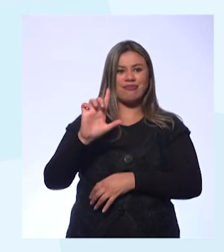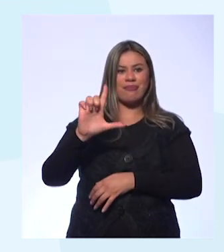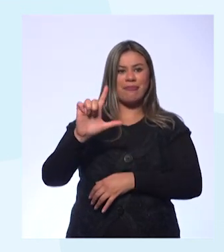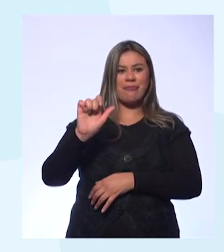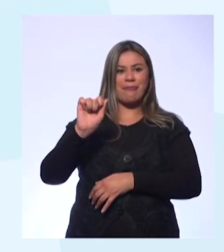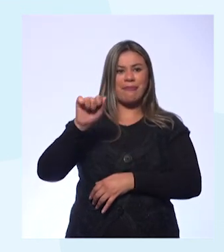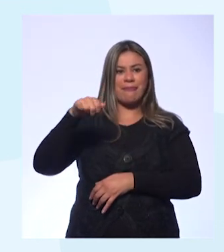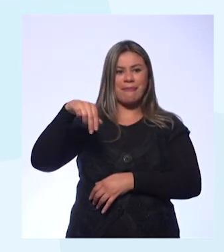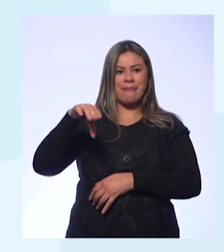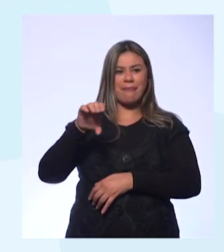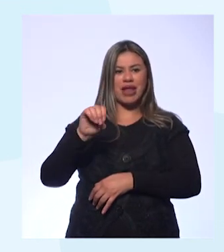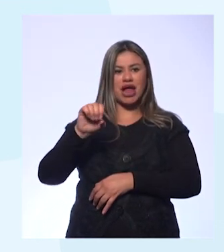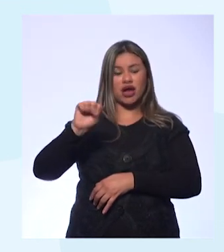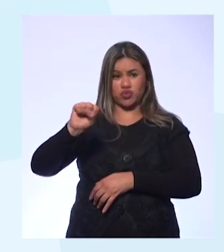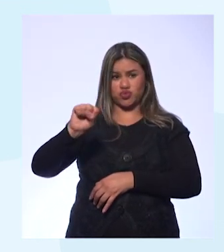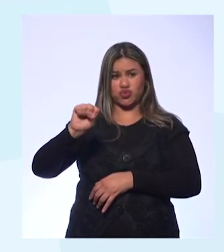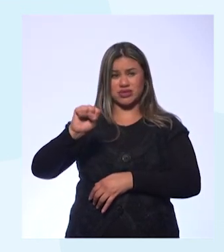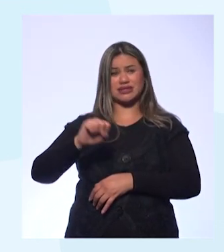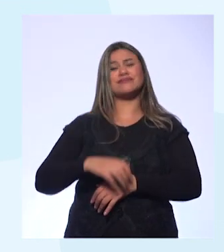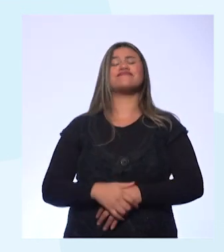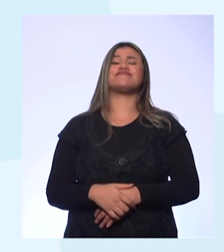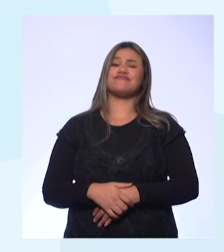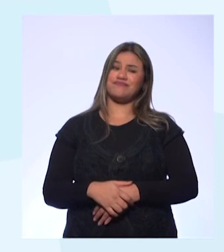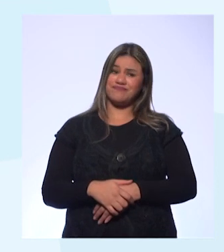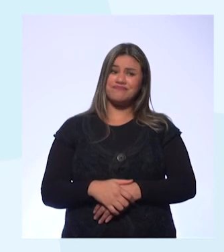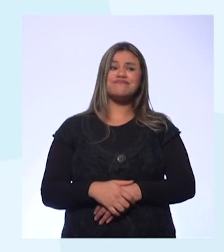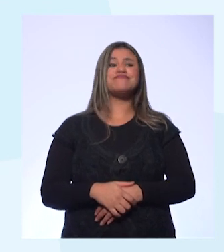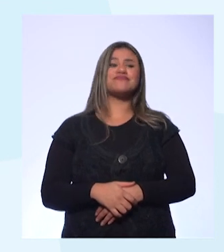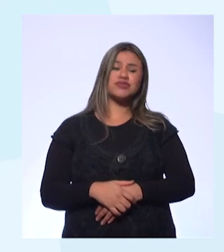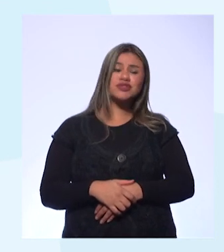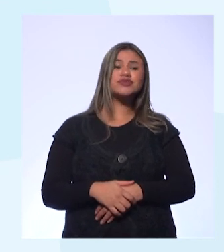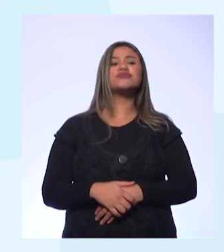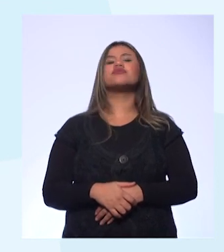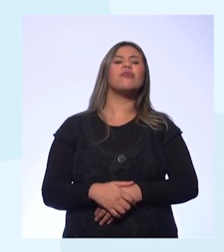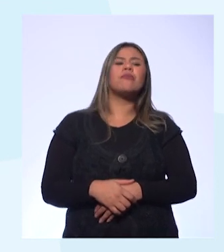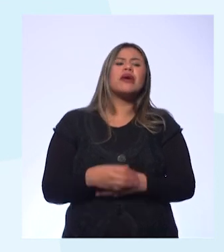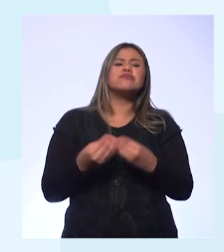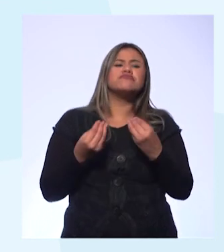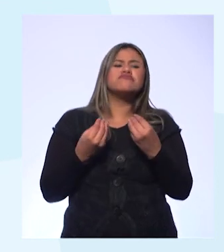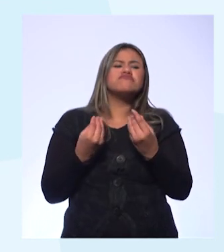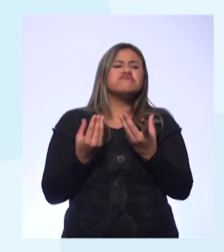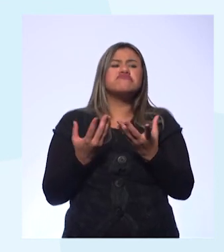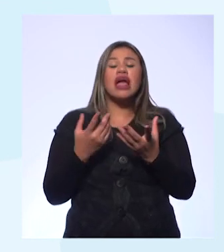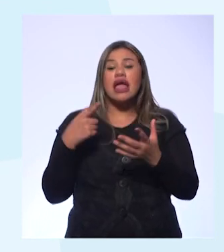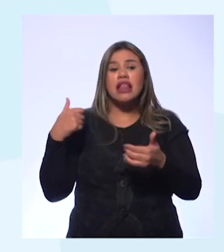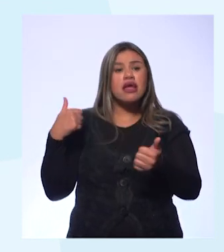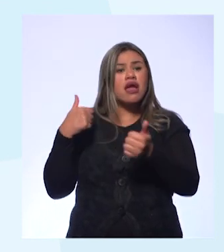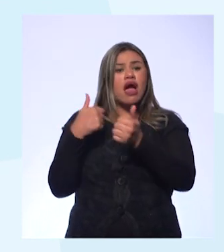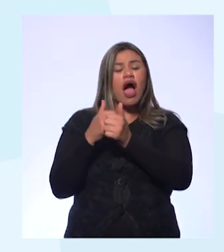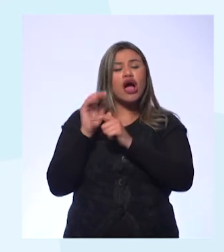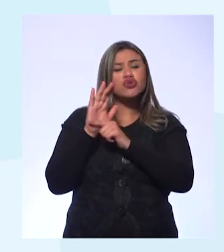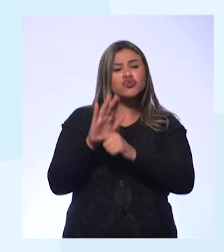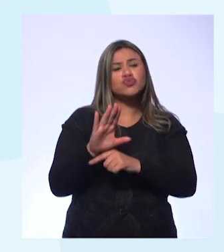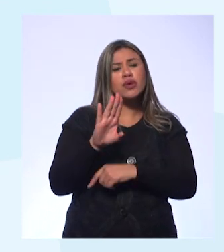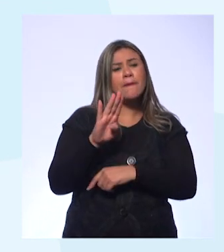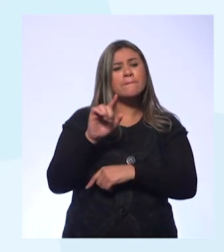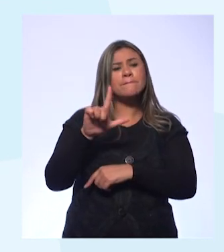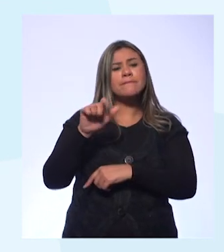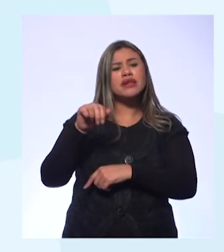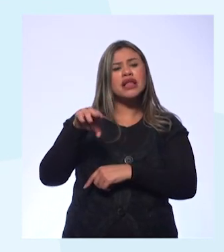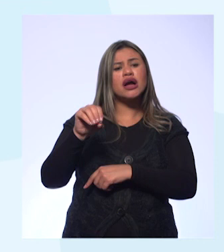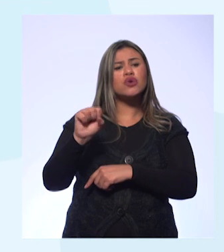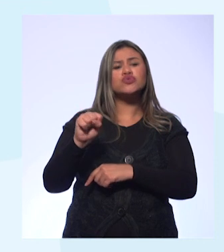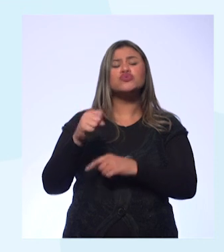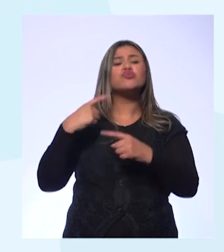dentro da do Uruguai e por que que o Paraguai se aproxima do dos bancos para garantir uma